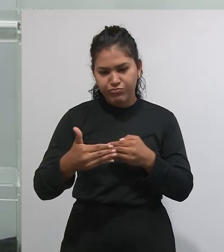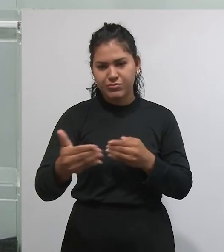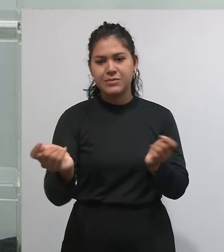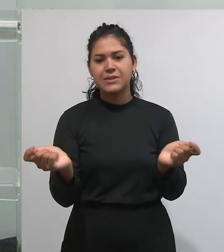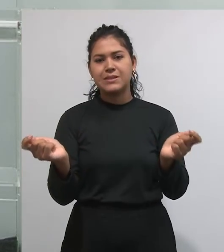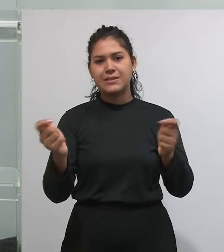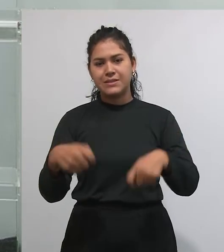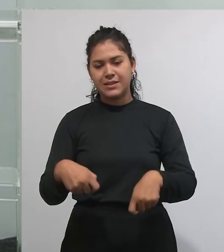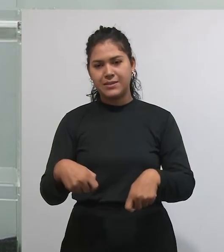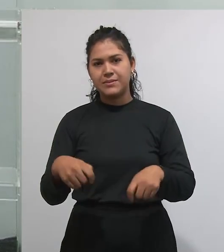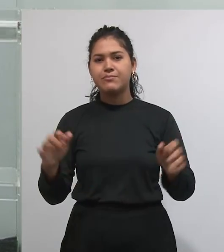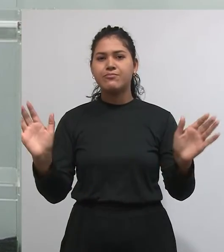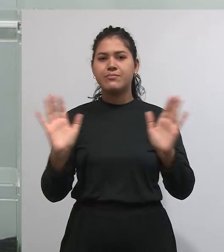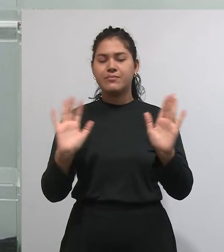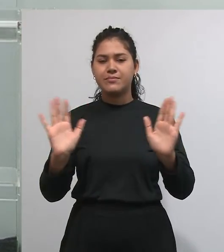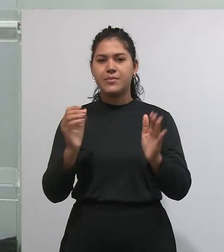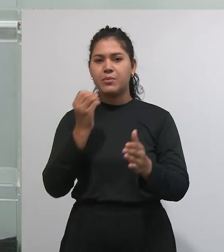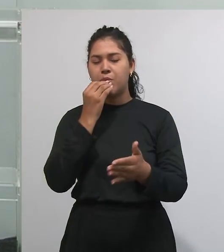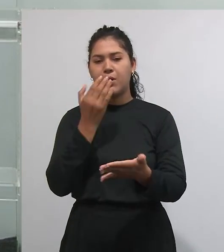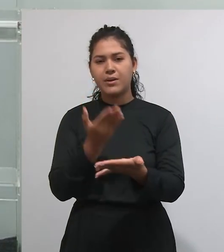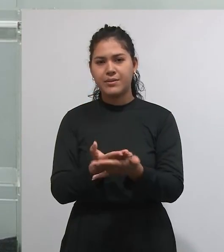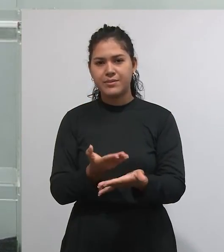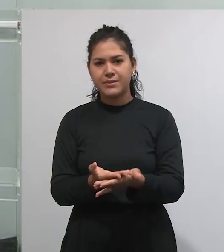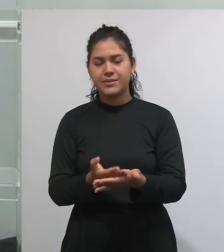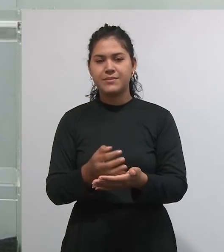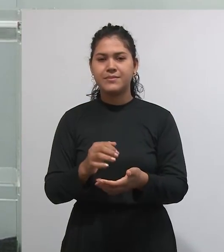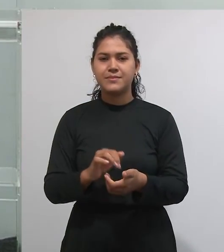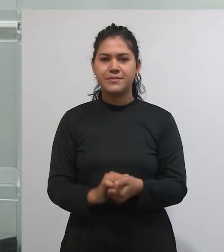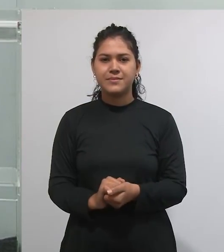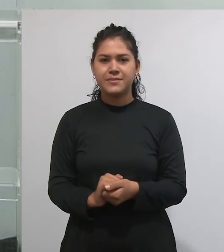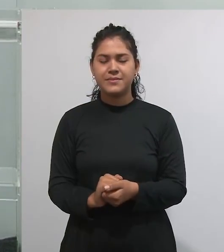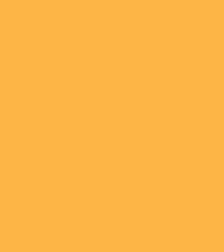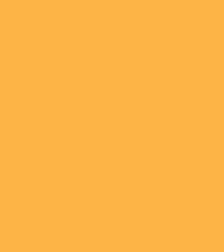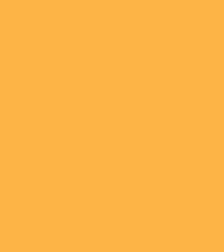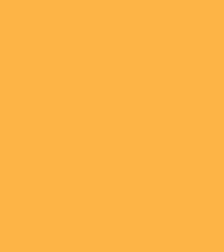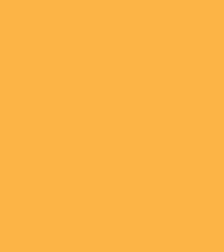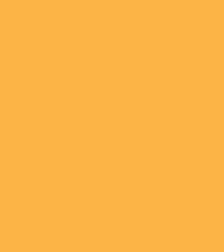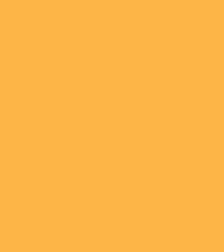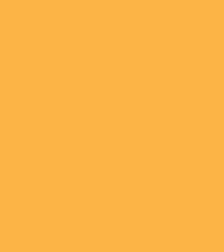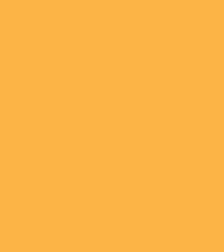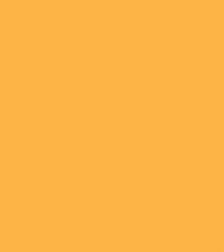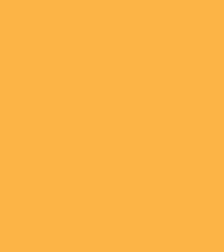toda a vida, que é logo ali. Até a próxima. Bonanças!